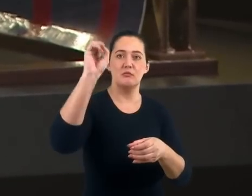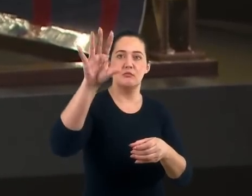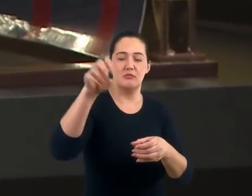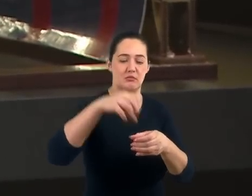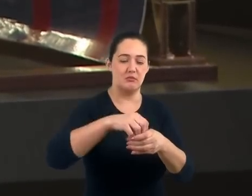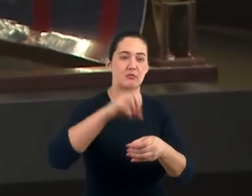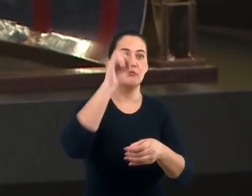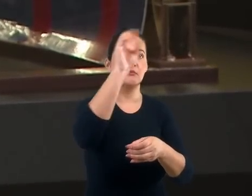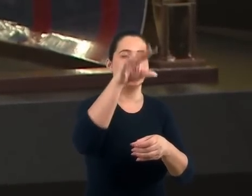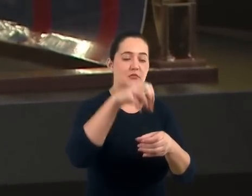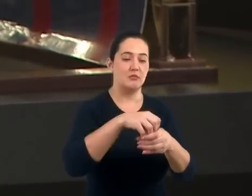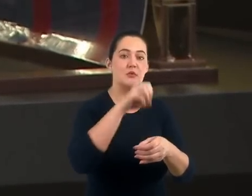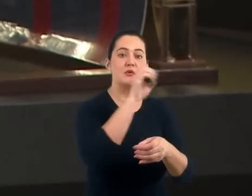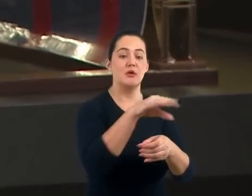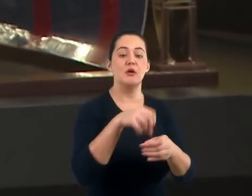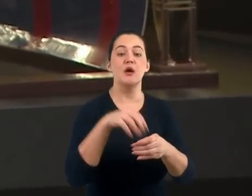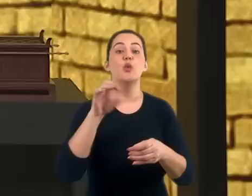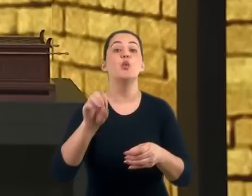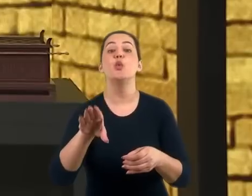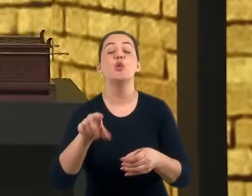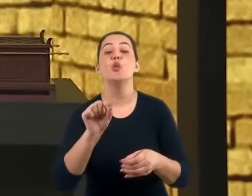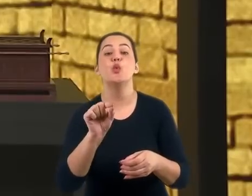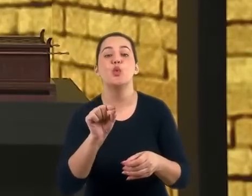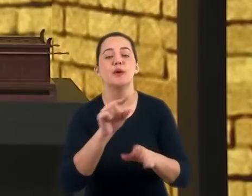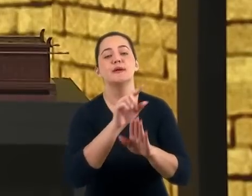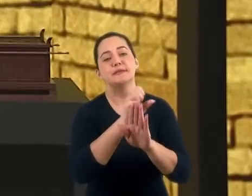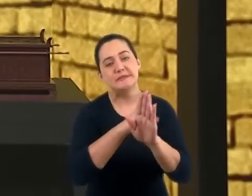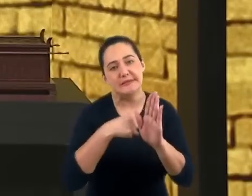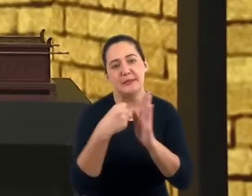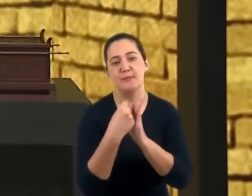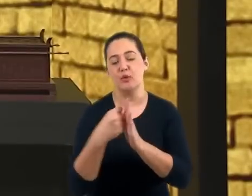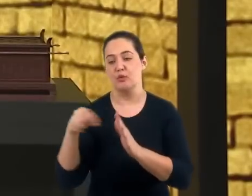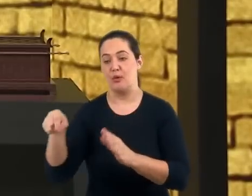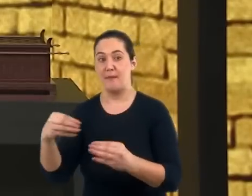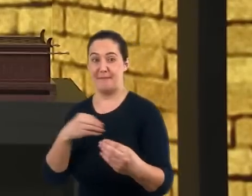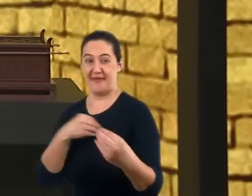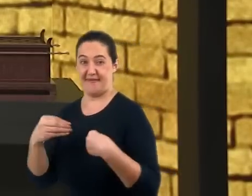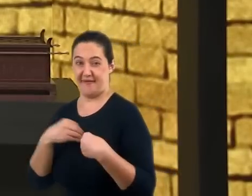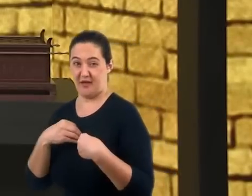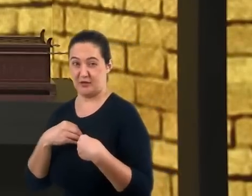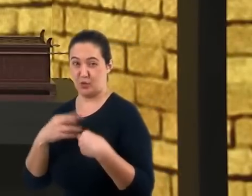representando simbolicamente a transferência do pecado